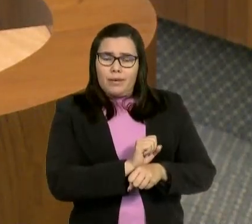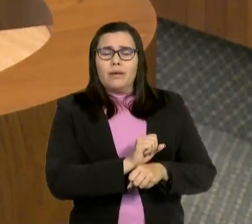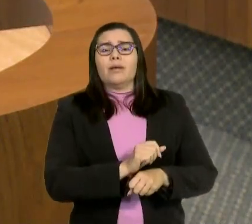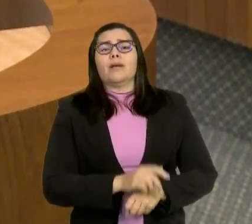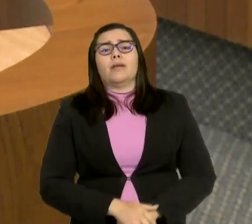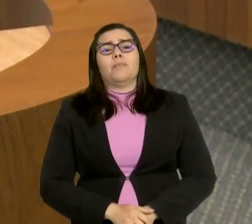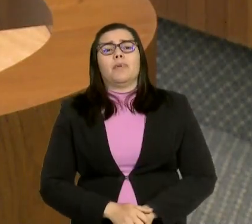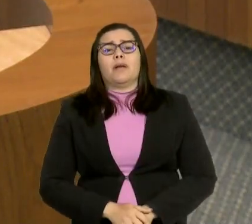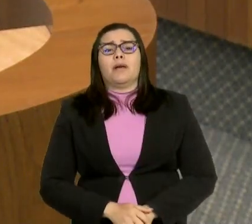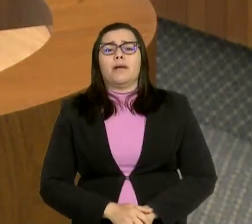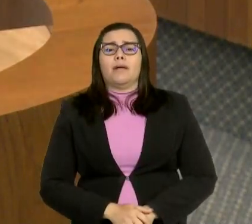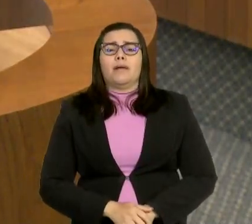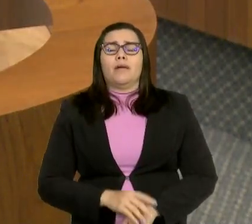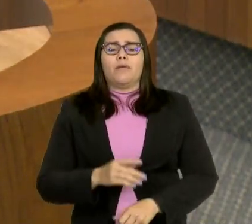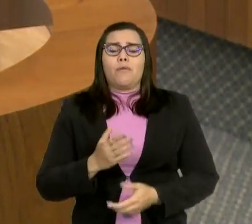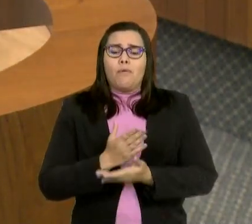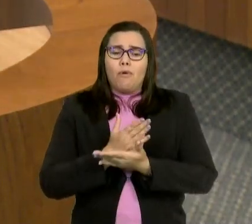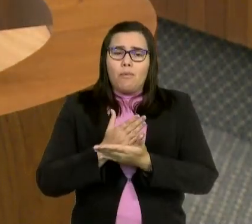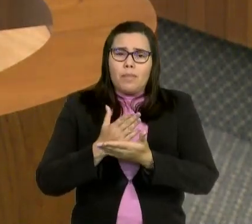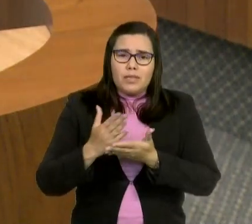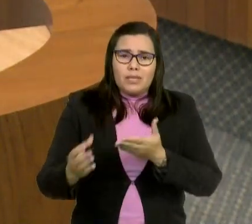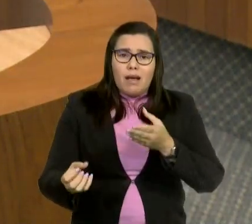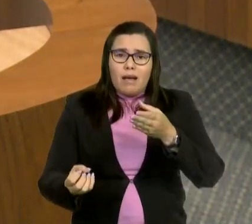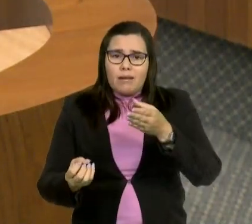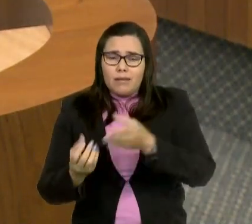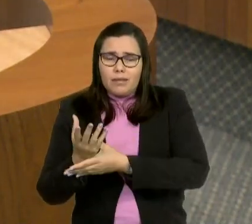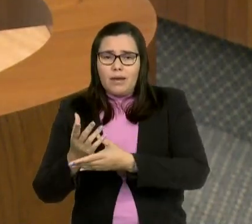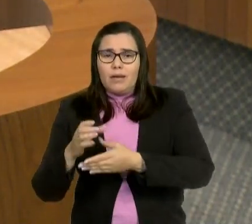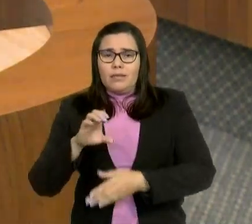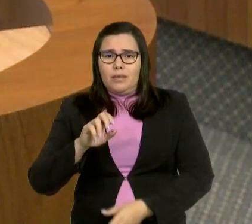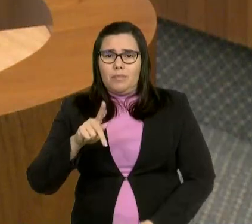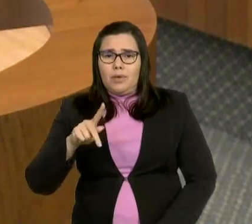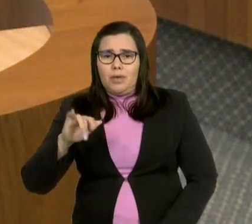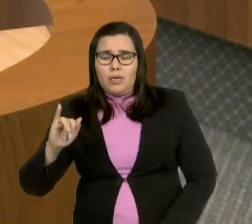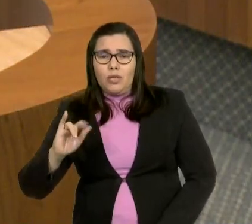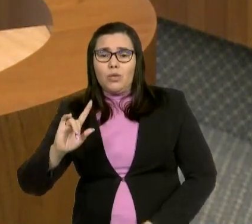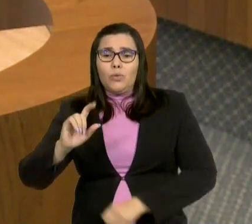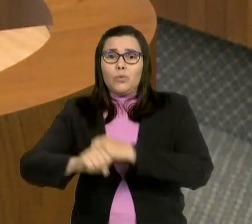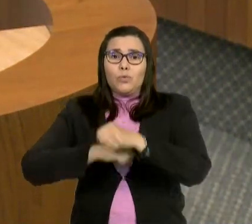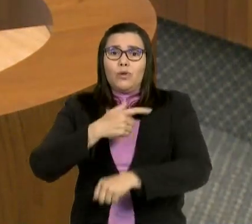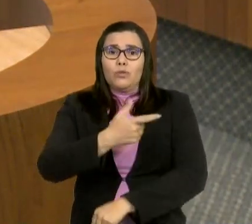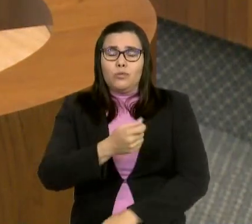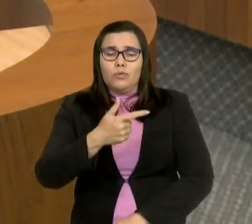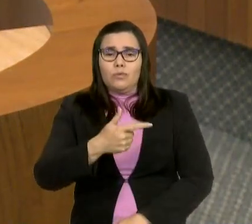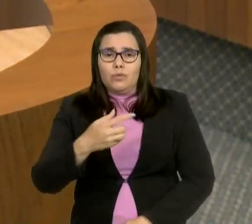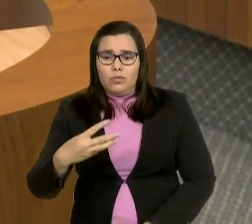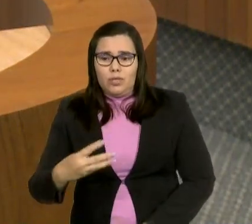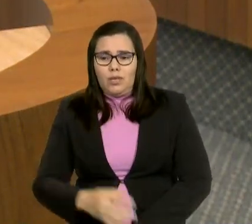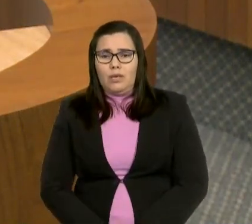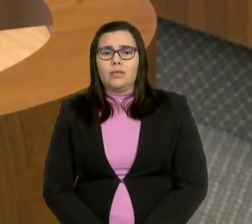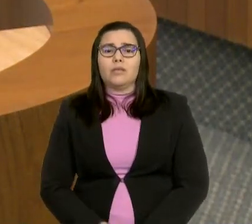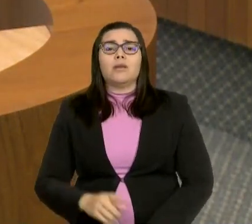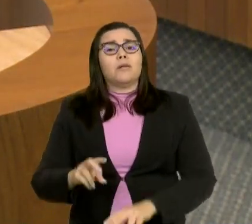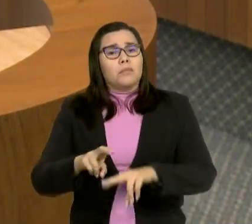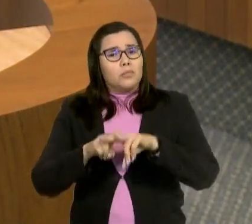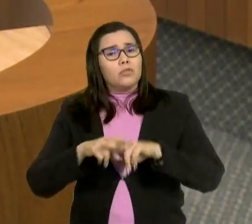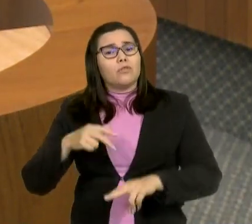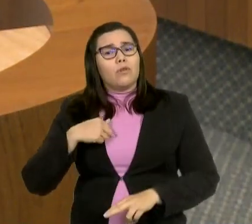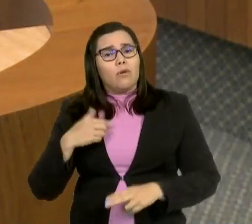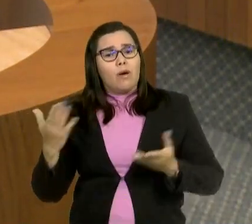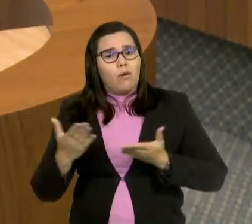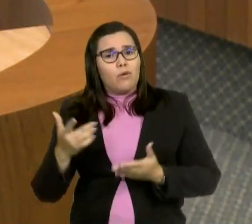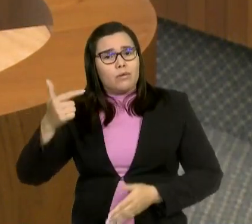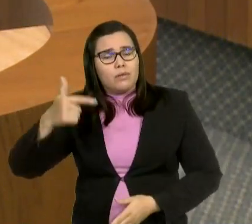começamos essa coleta de assinaturas, já tínhamos 32, mas eu creio que a CPI da telefonia vai sair e teremos